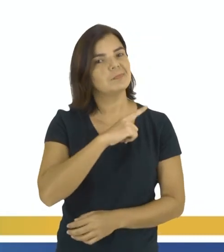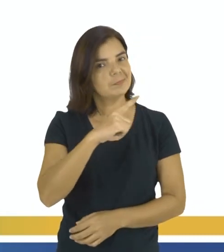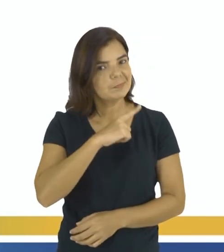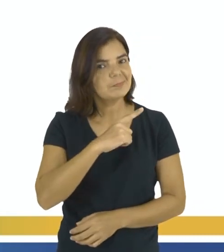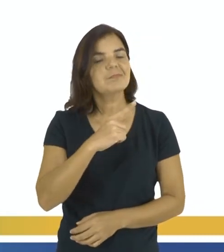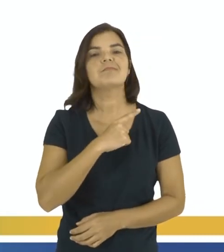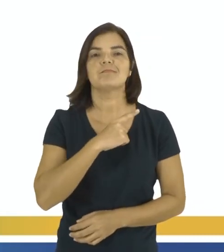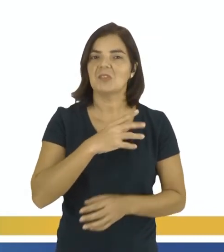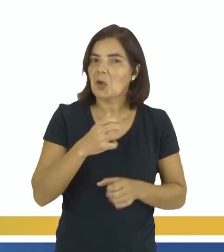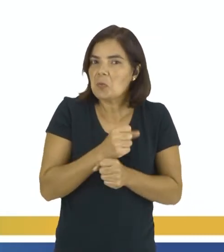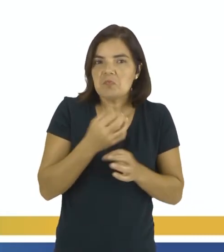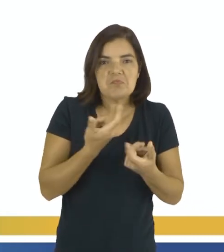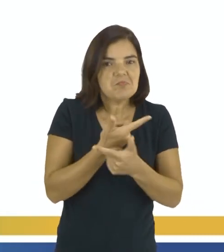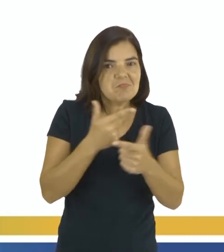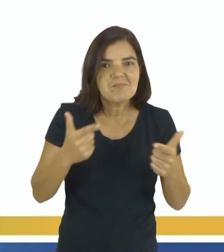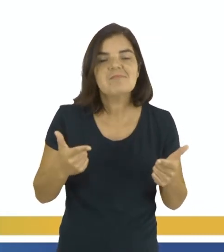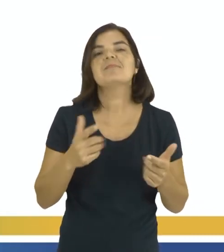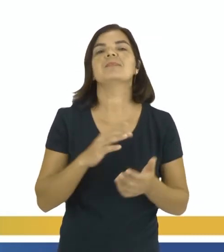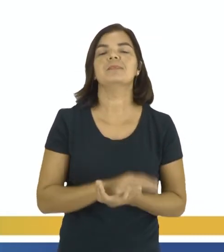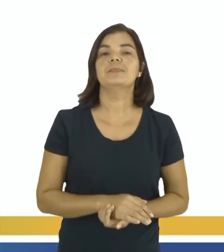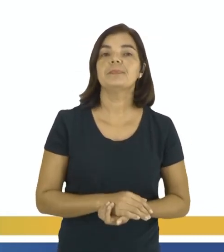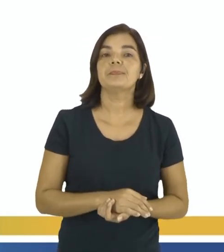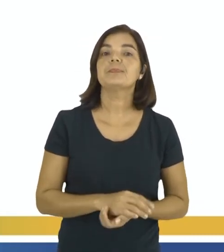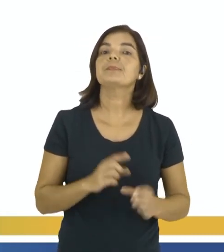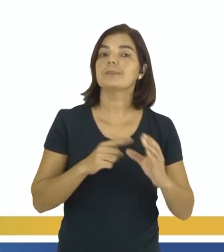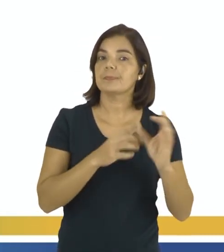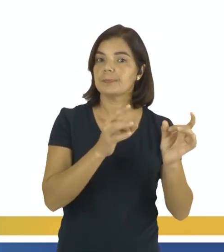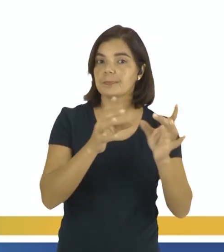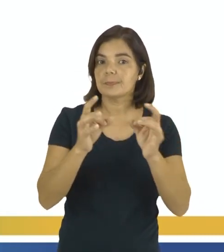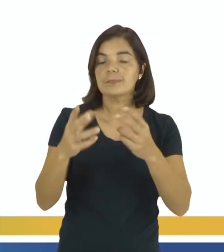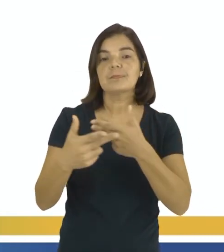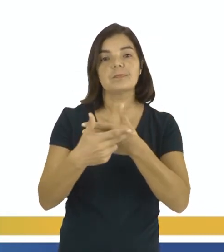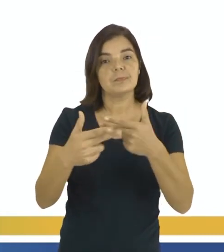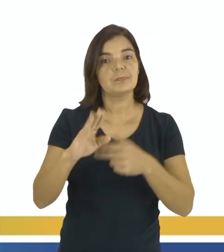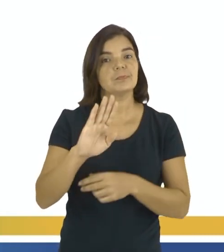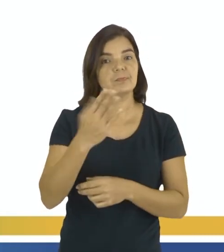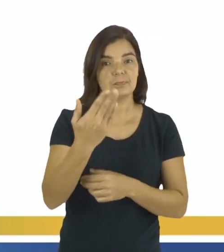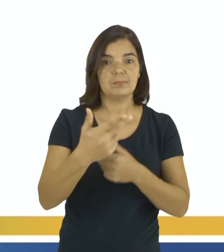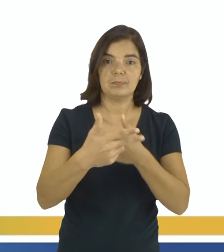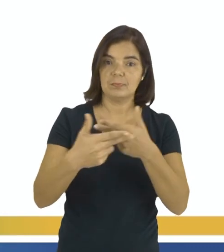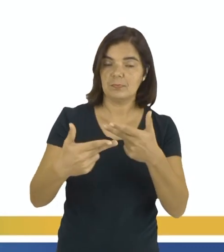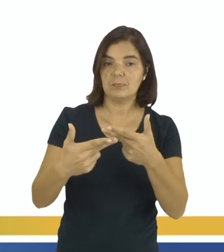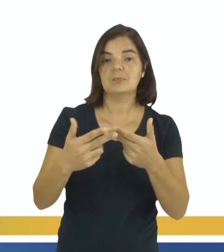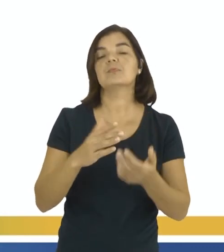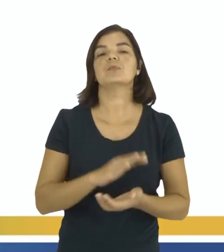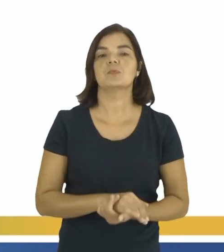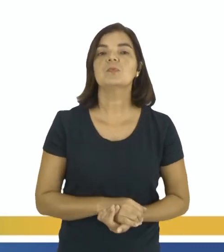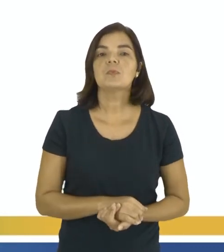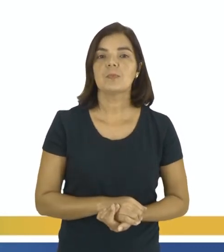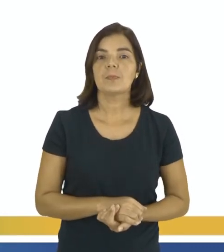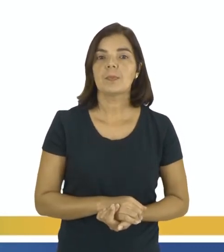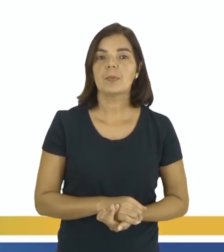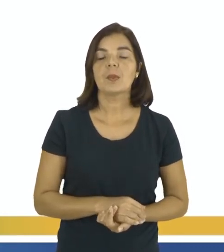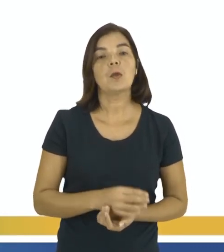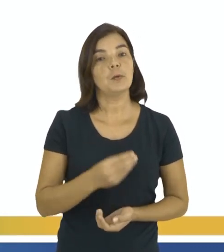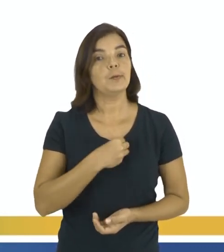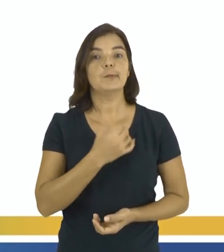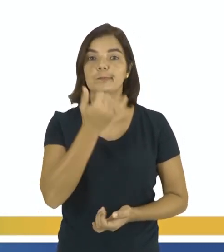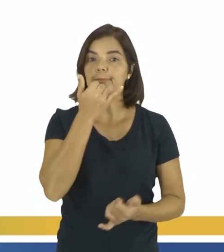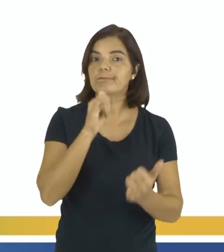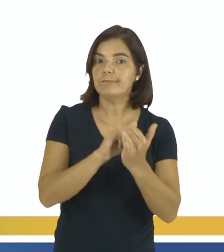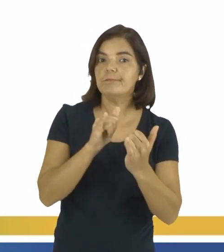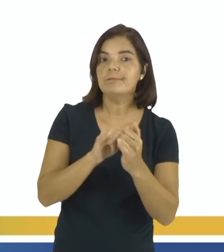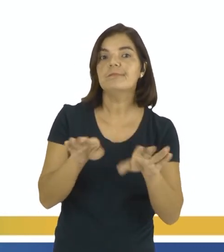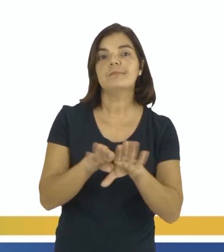havia despreparo, tá? E também a venda de indulgências e falsas relíquias, objetos falsos e o perdão do pecado,